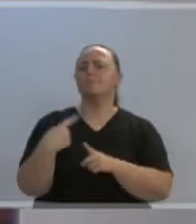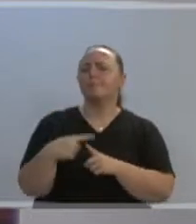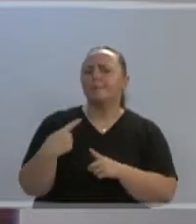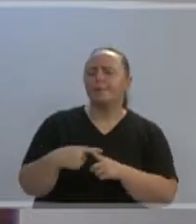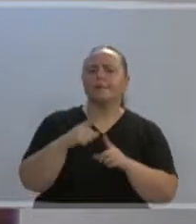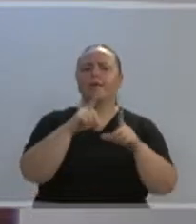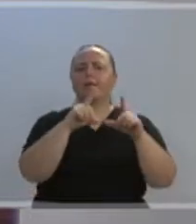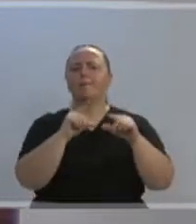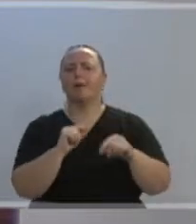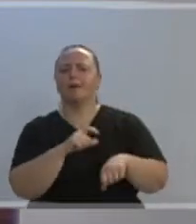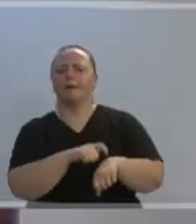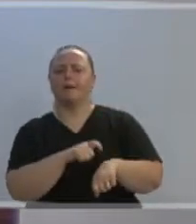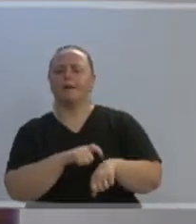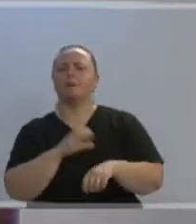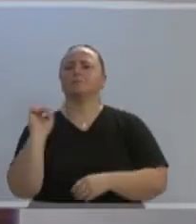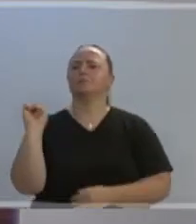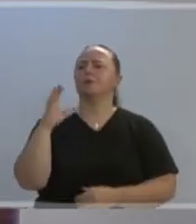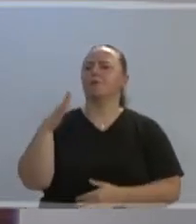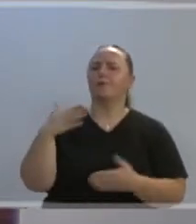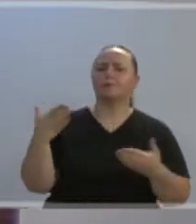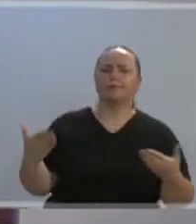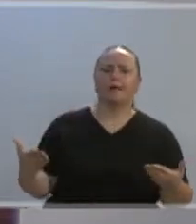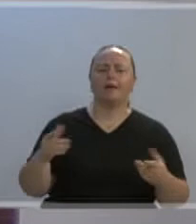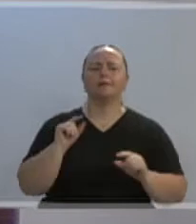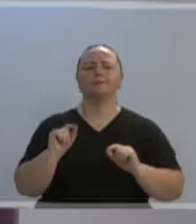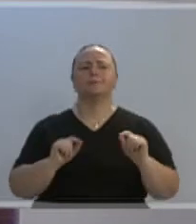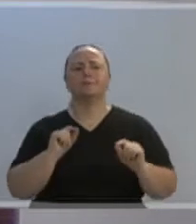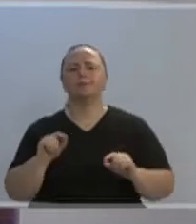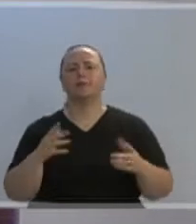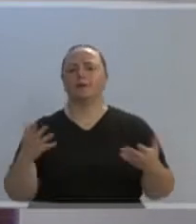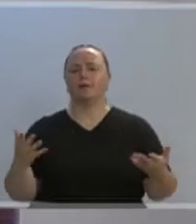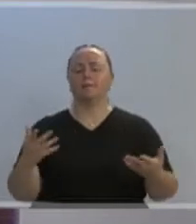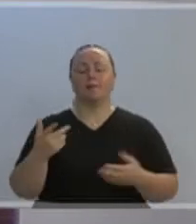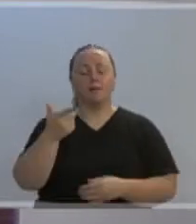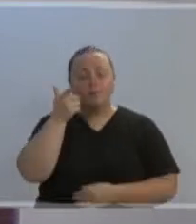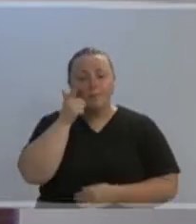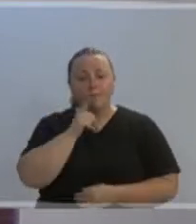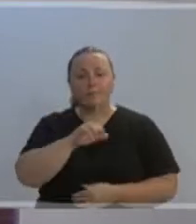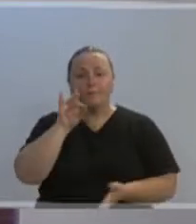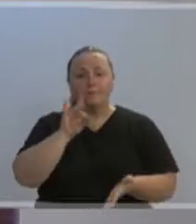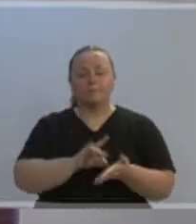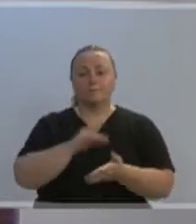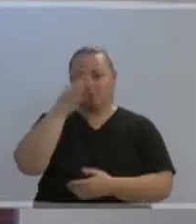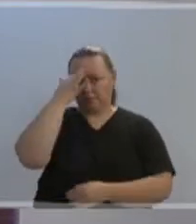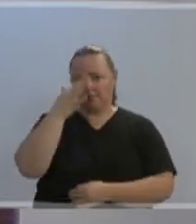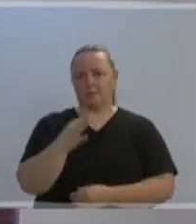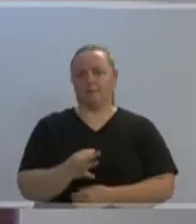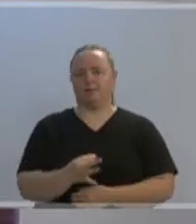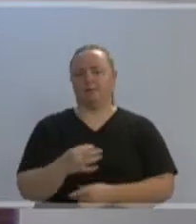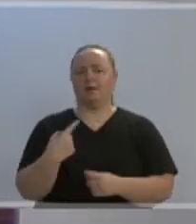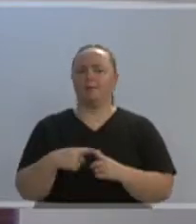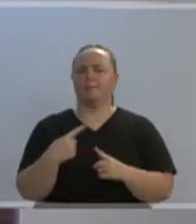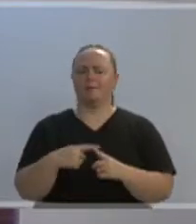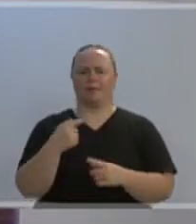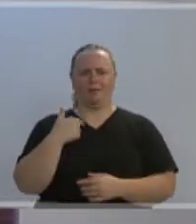que de fato acontece, quais são os números, né, para que a gente possa entender e compreender, porque realmente vendo de